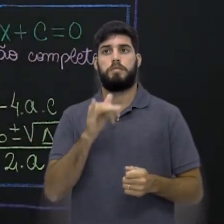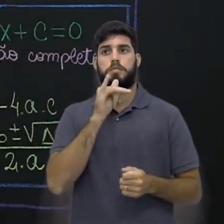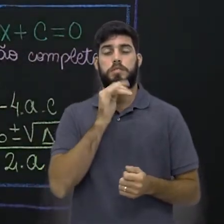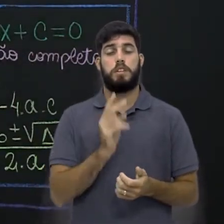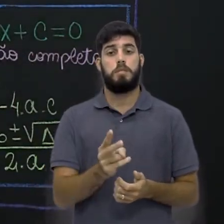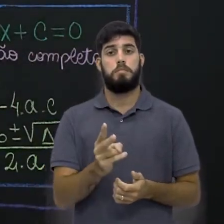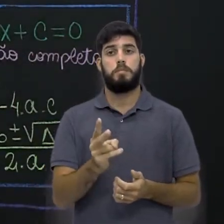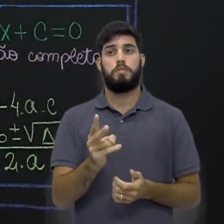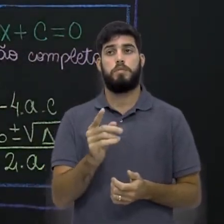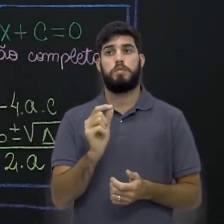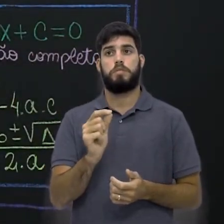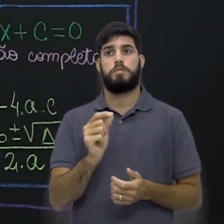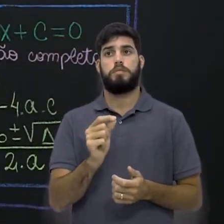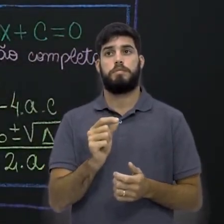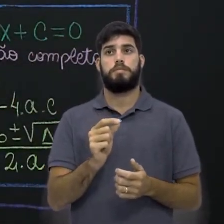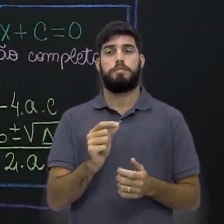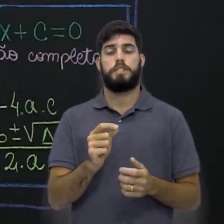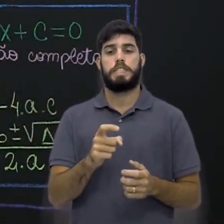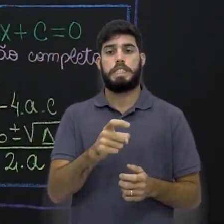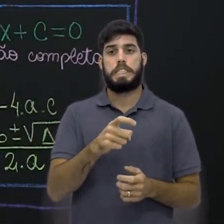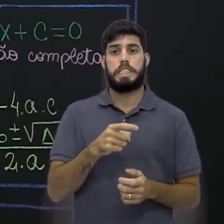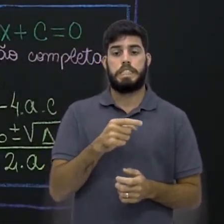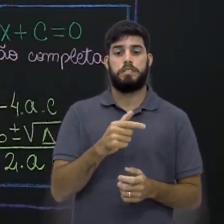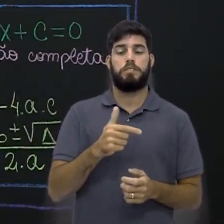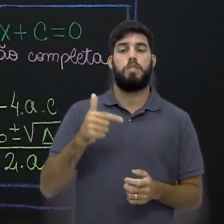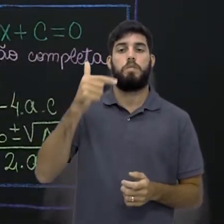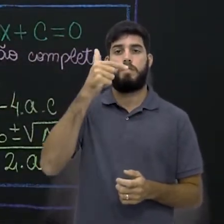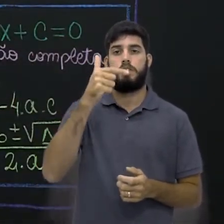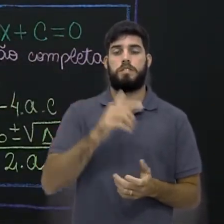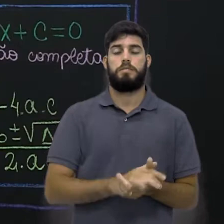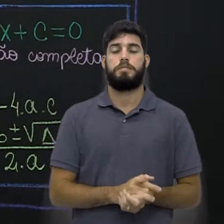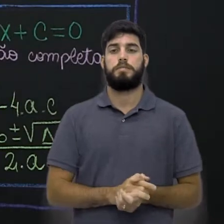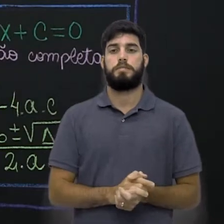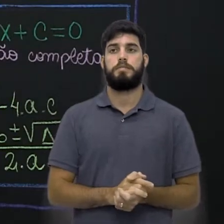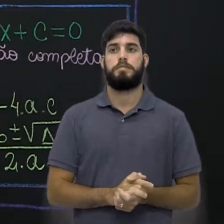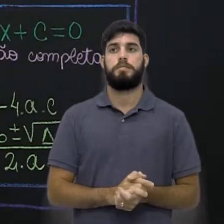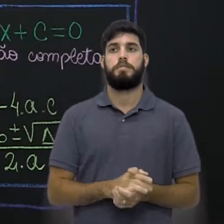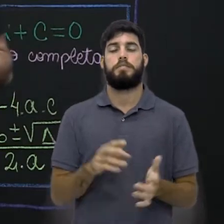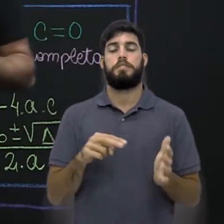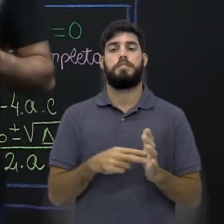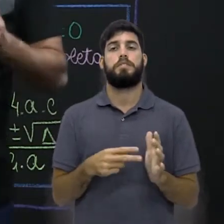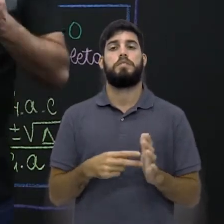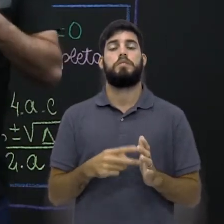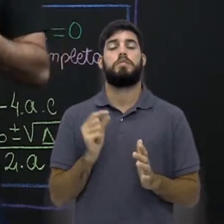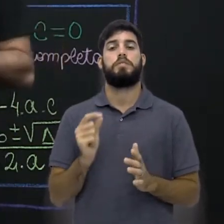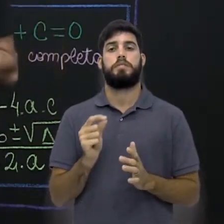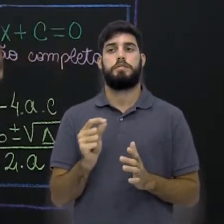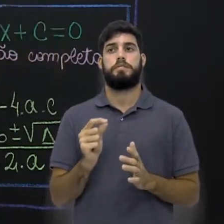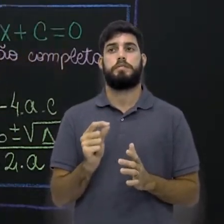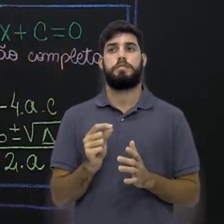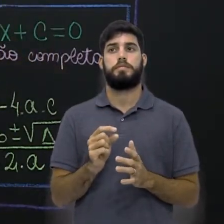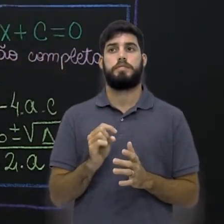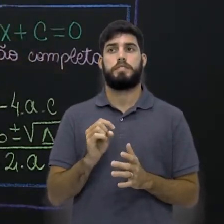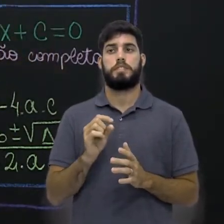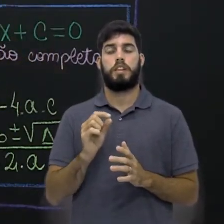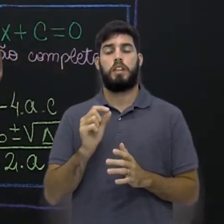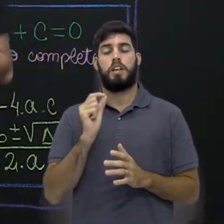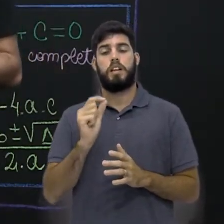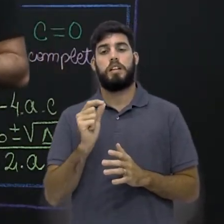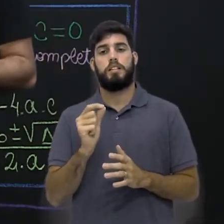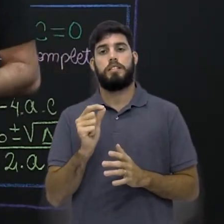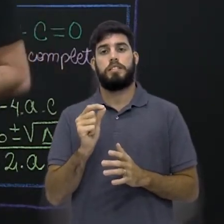aparecer coeficiente com o x elevado ao quadrado. Isso quer dizer o seguinte, então, que quem define o grau